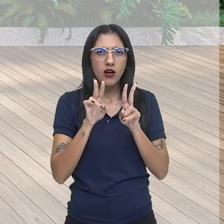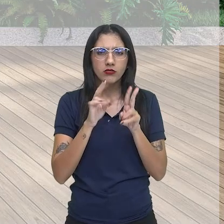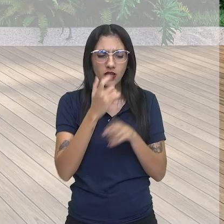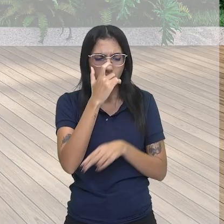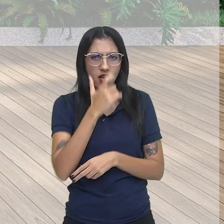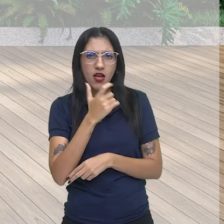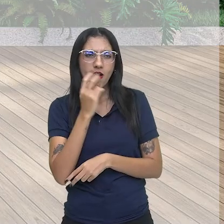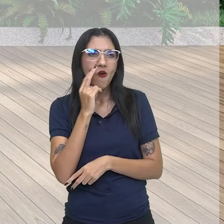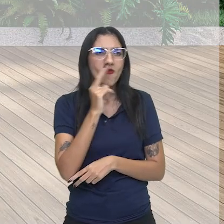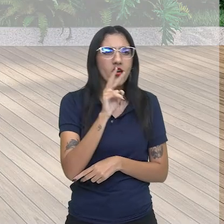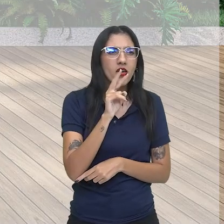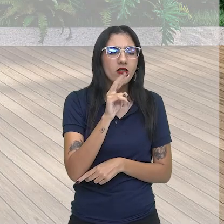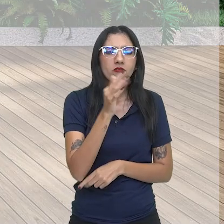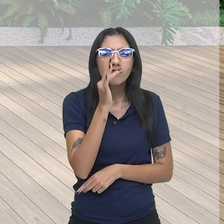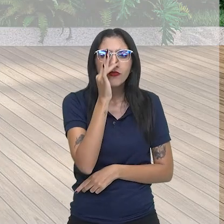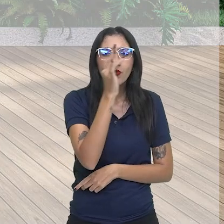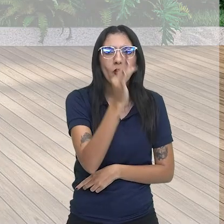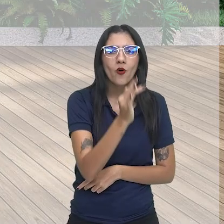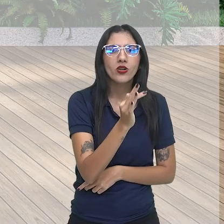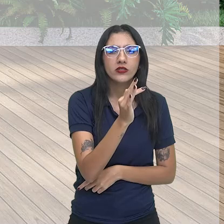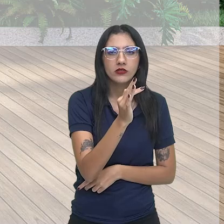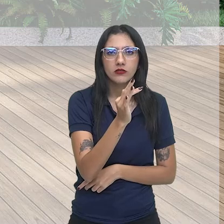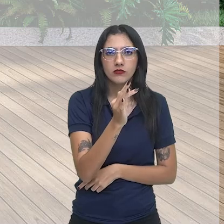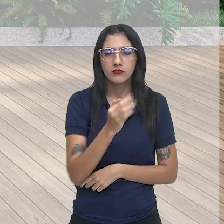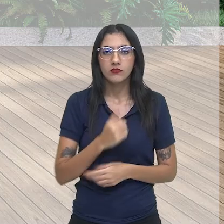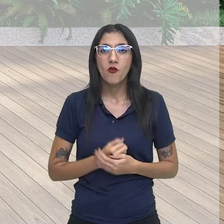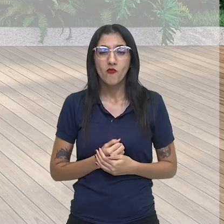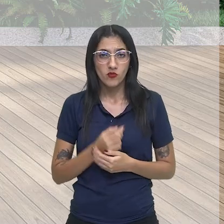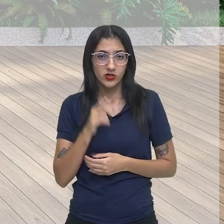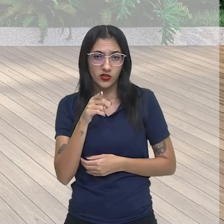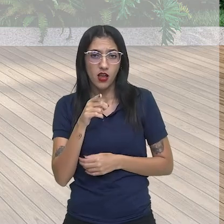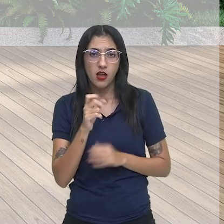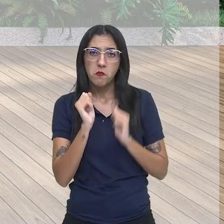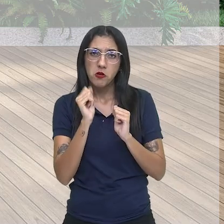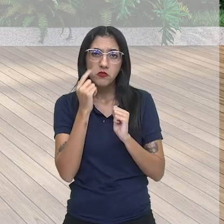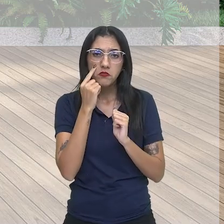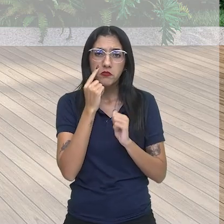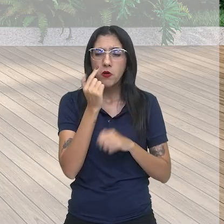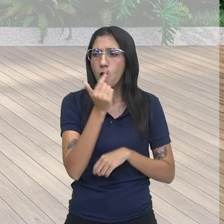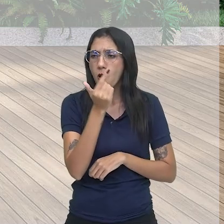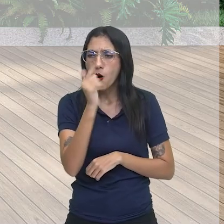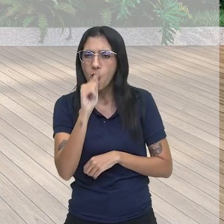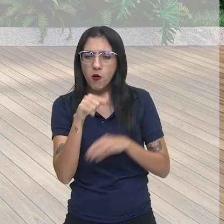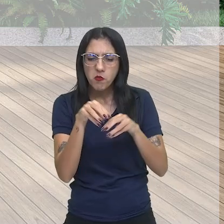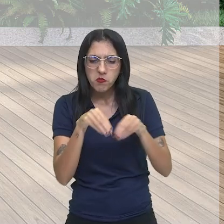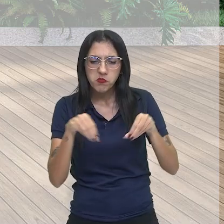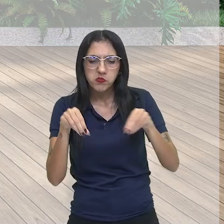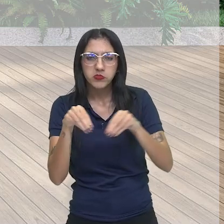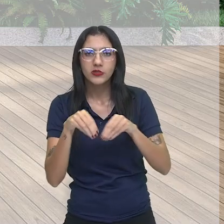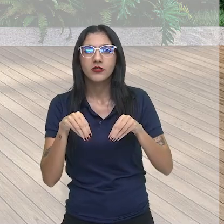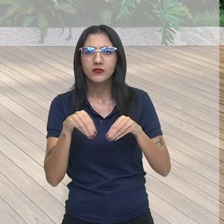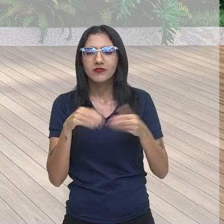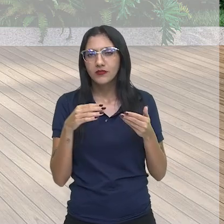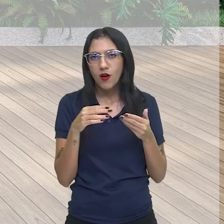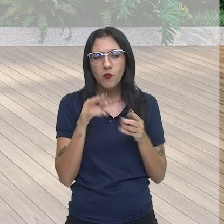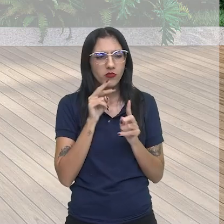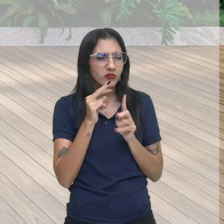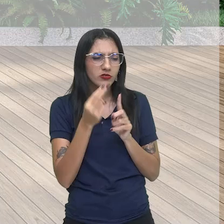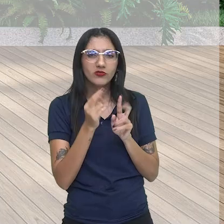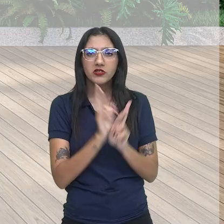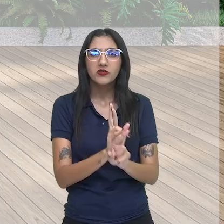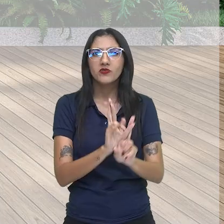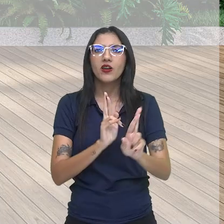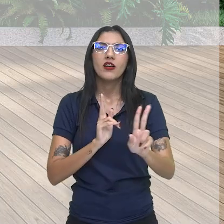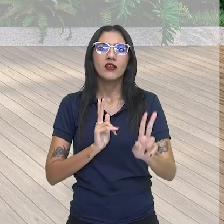flores, você pode ver lama. Então, é diferente nosso ponto de vista, ou vice-versa,